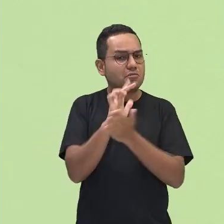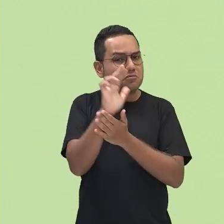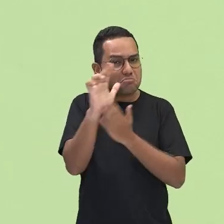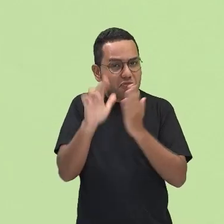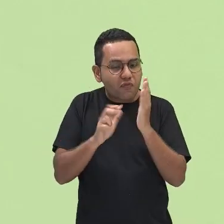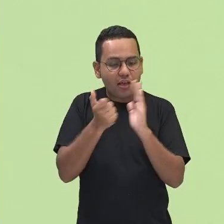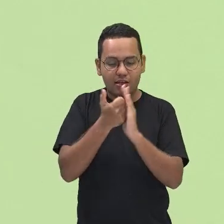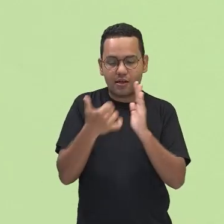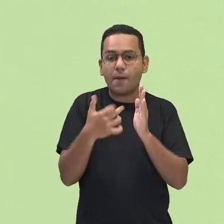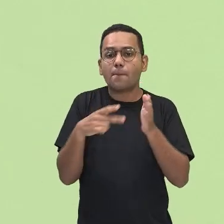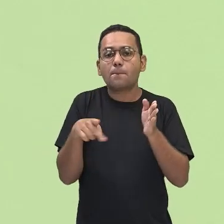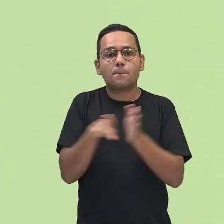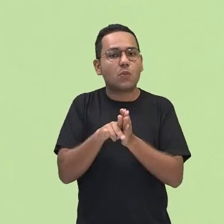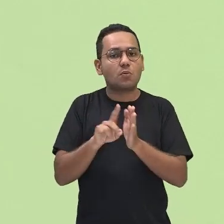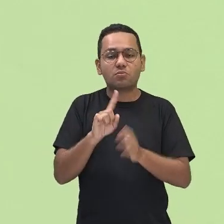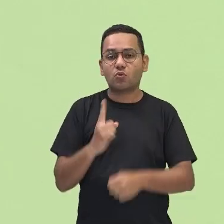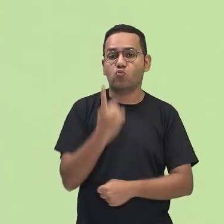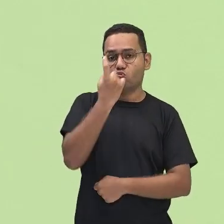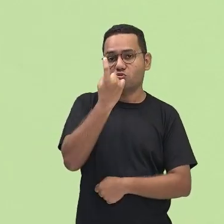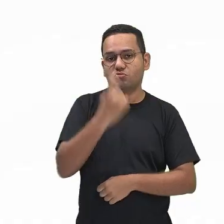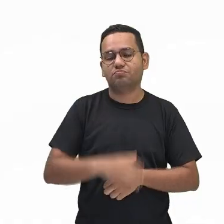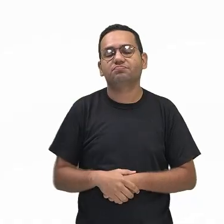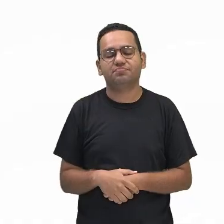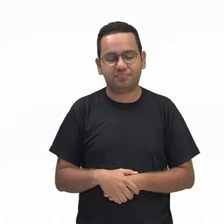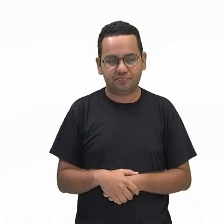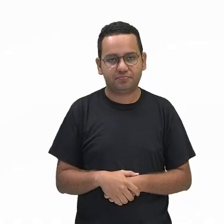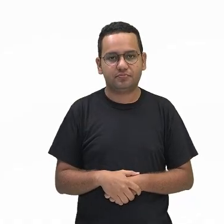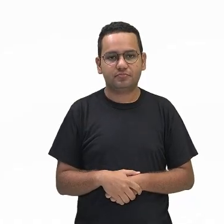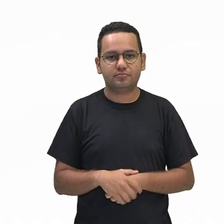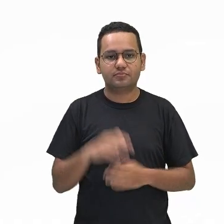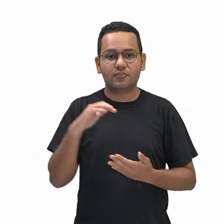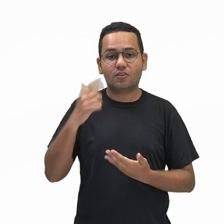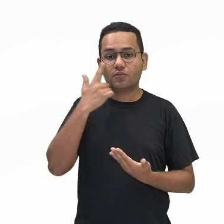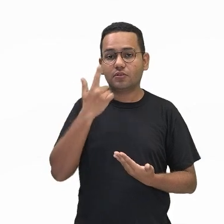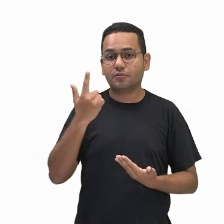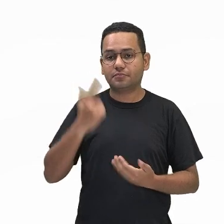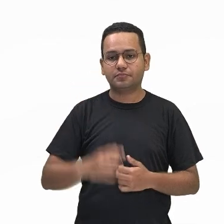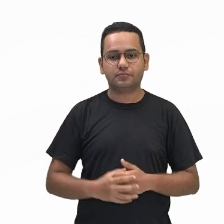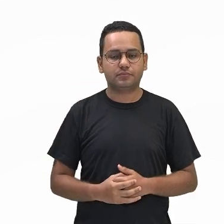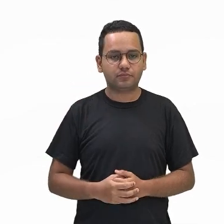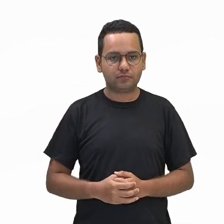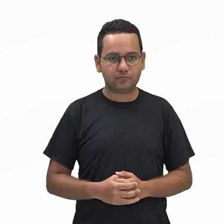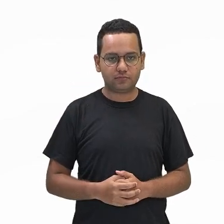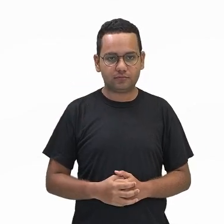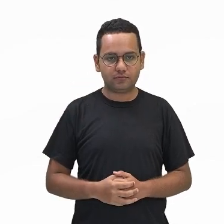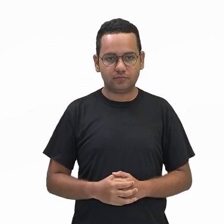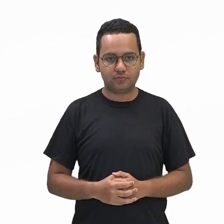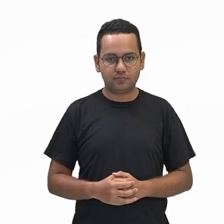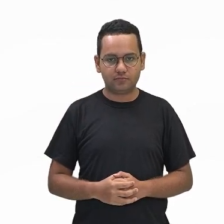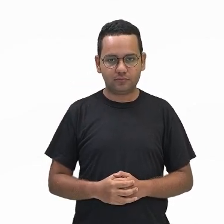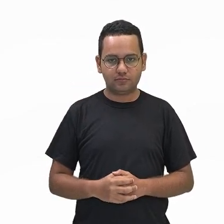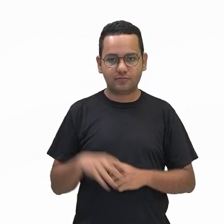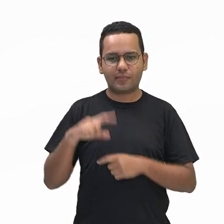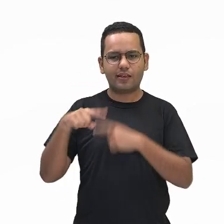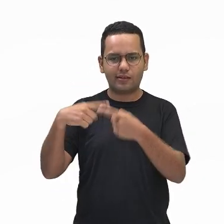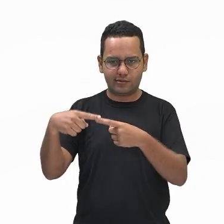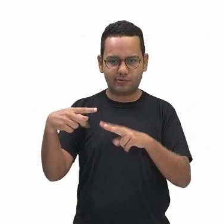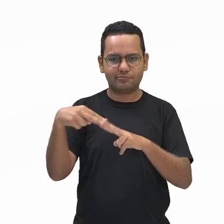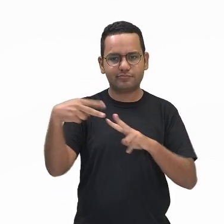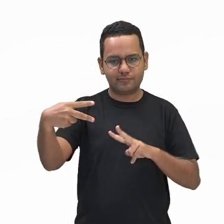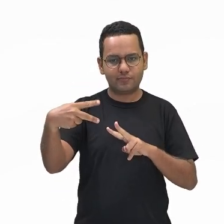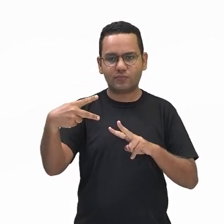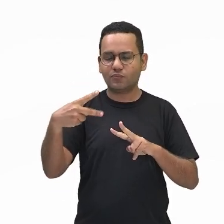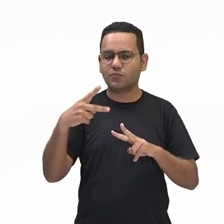nos torna únicos. Então, vamos relembrar aí esses conceitos. Falamos aí de herança genética, né? Que todos